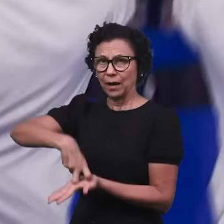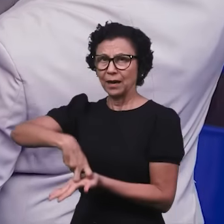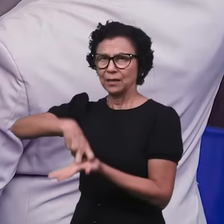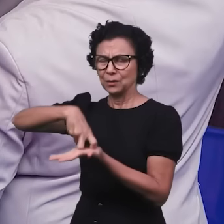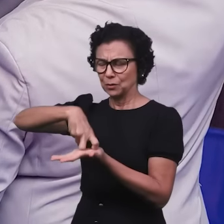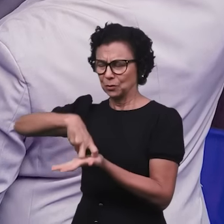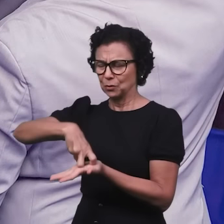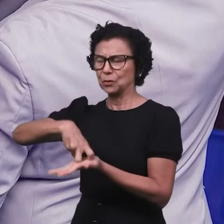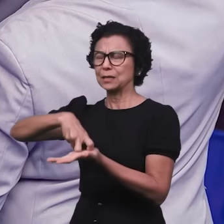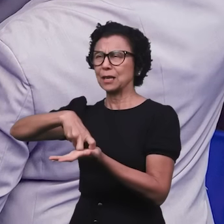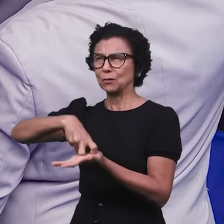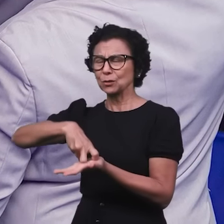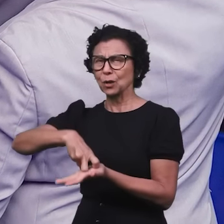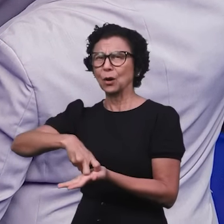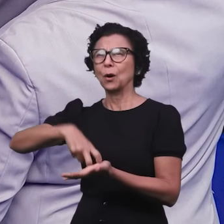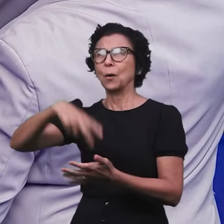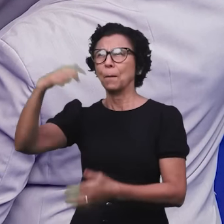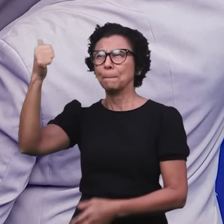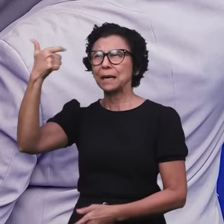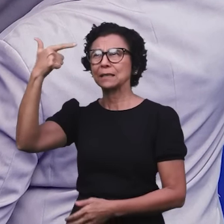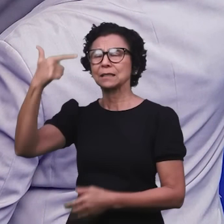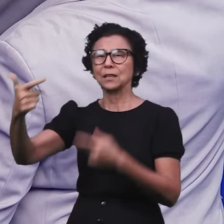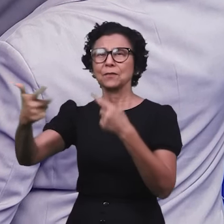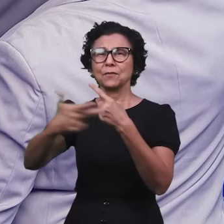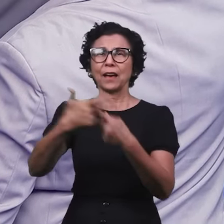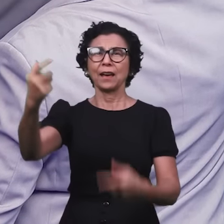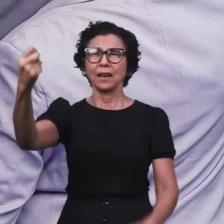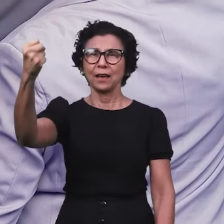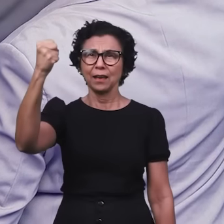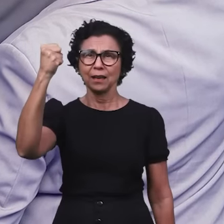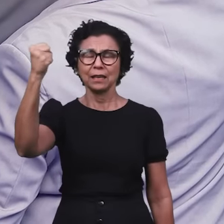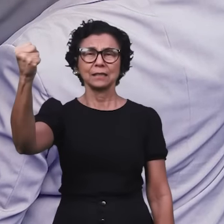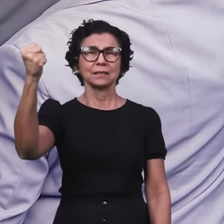de joelhos eu sou mais que